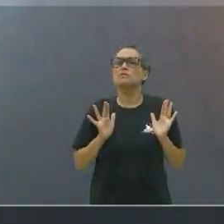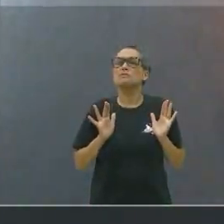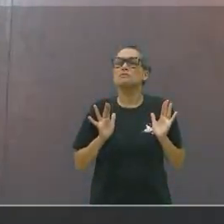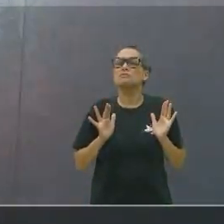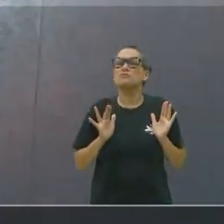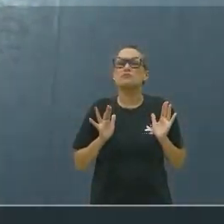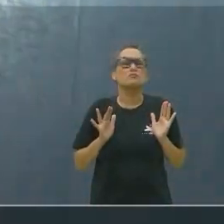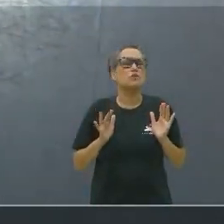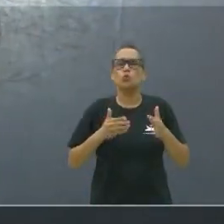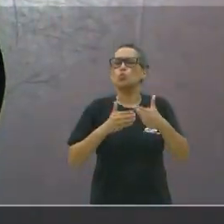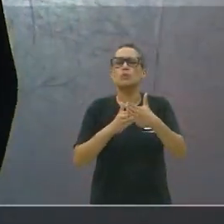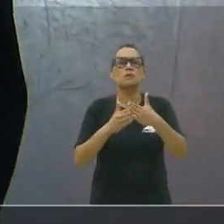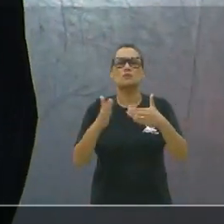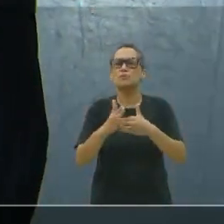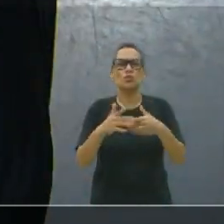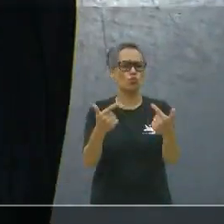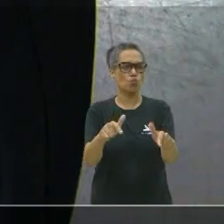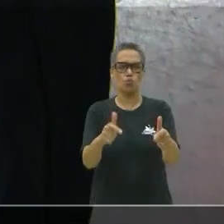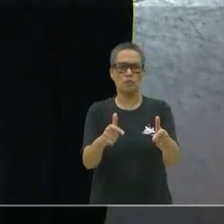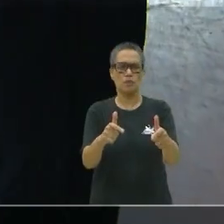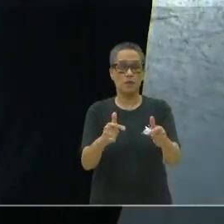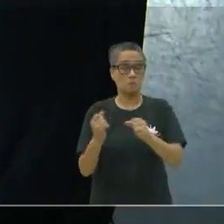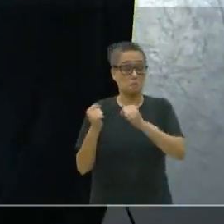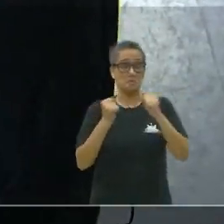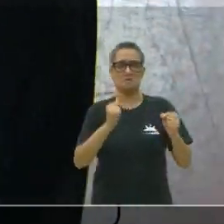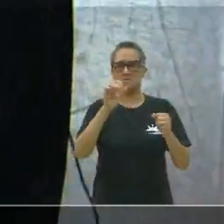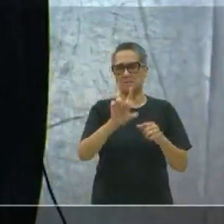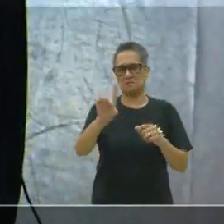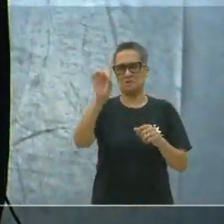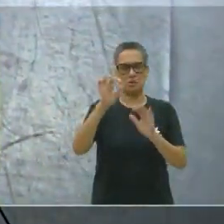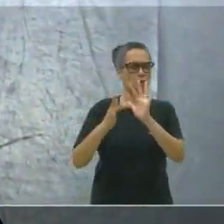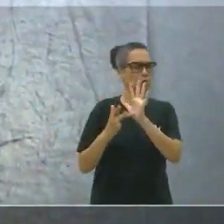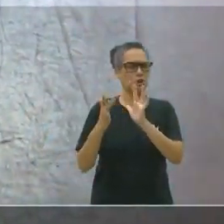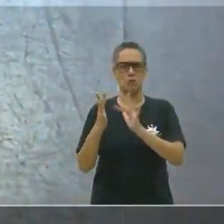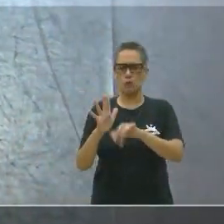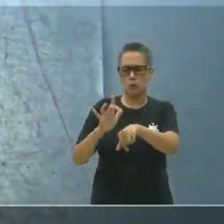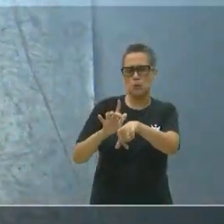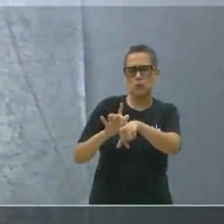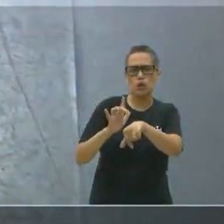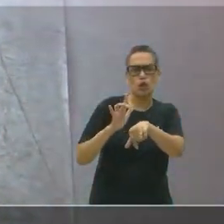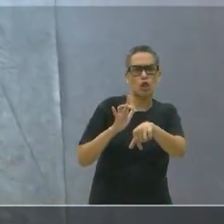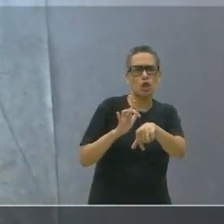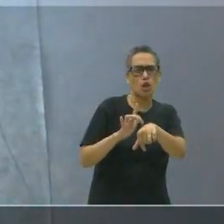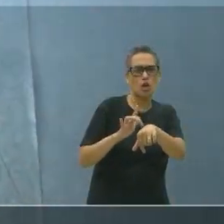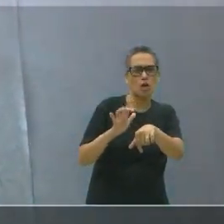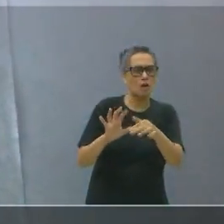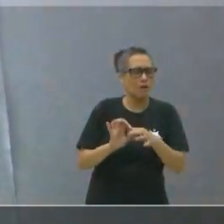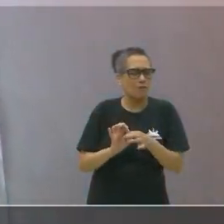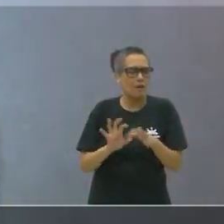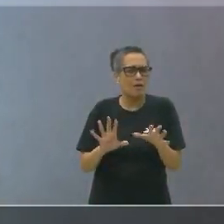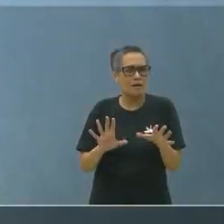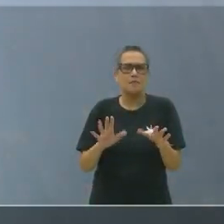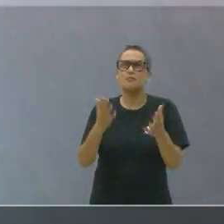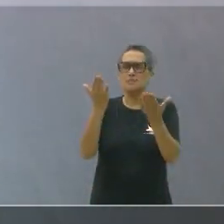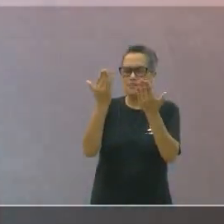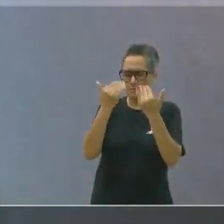ação de Deus. Jesus, ele toca a todo aquele que se deixa tocar por